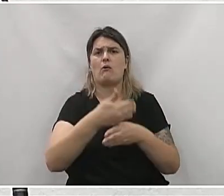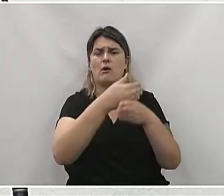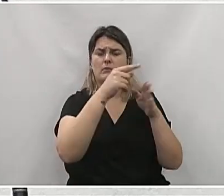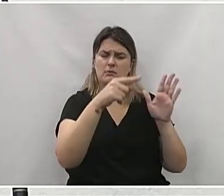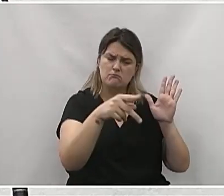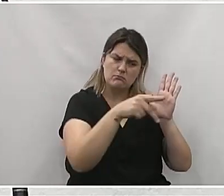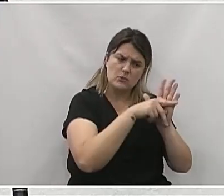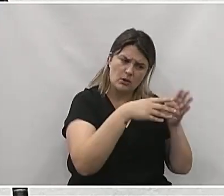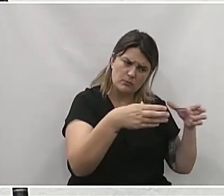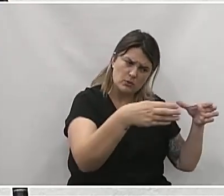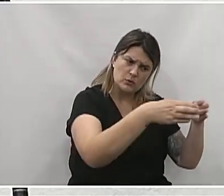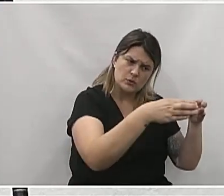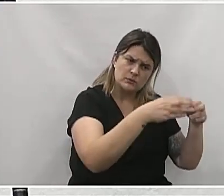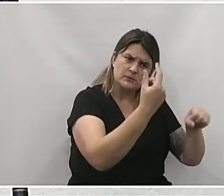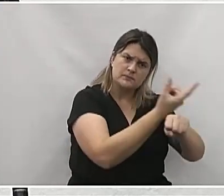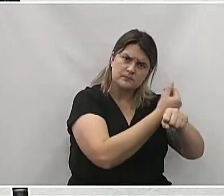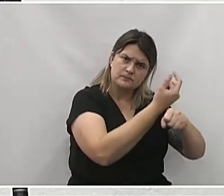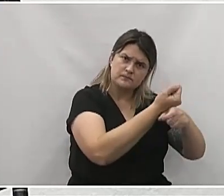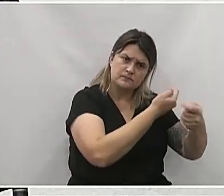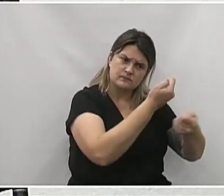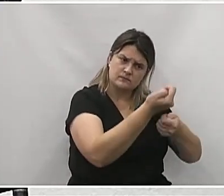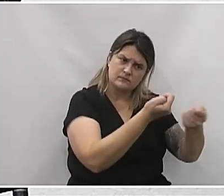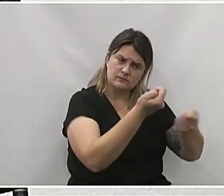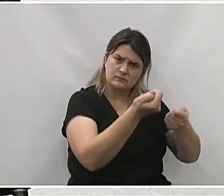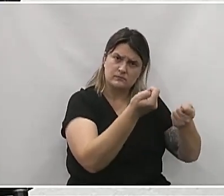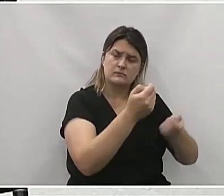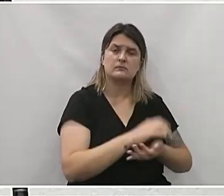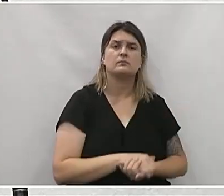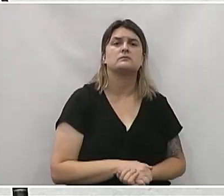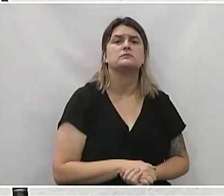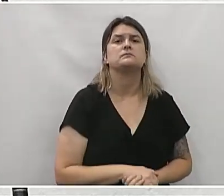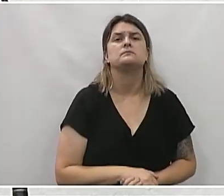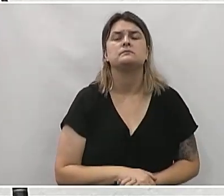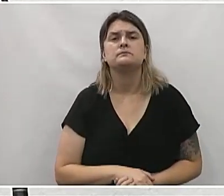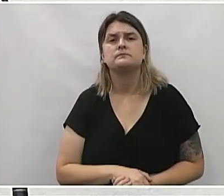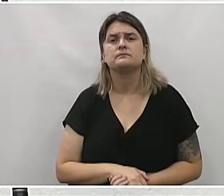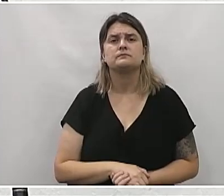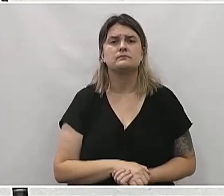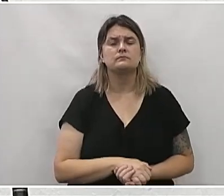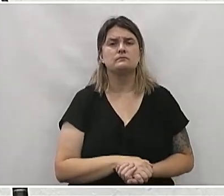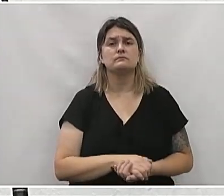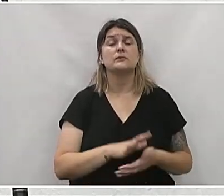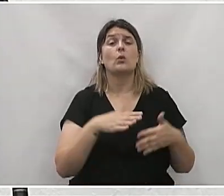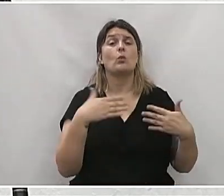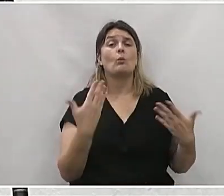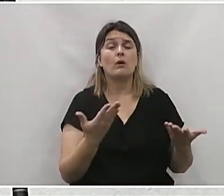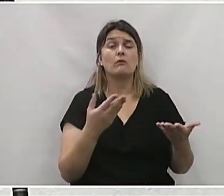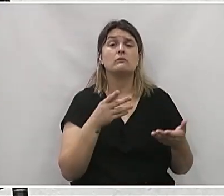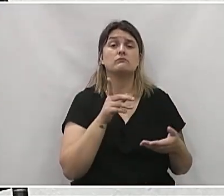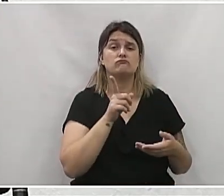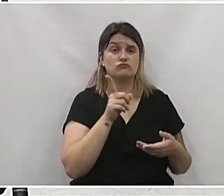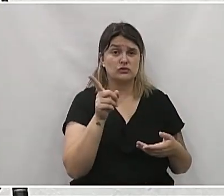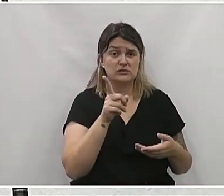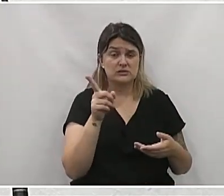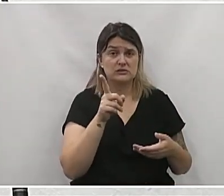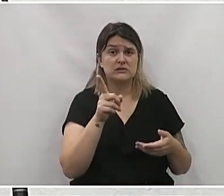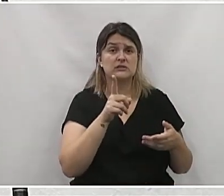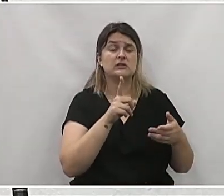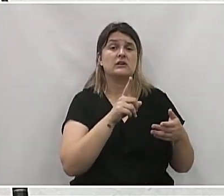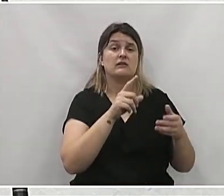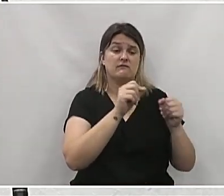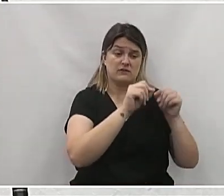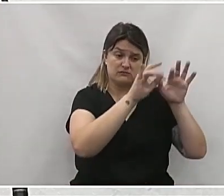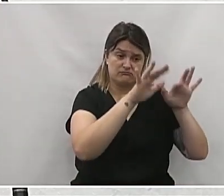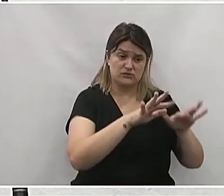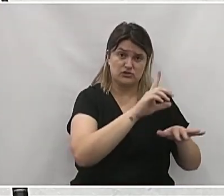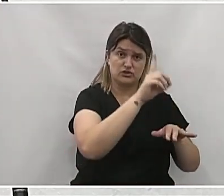é exclusivamente matéria da Comissão de Finanças, ao qual o vereador deu parecer no dia